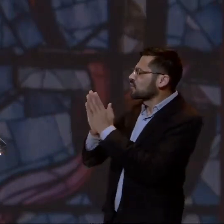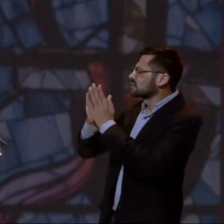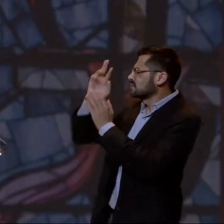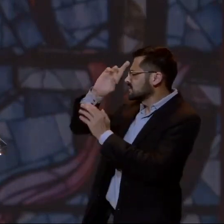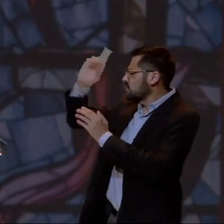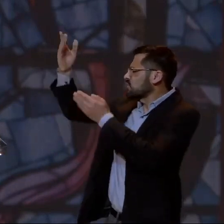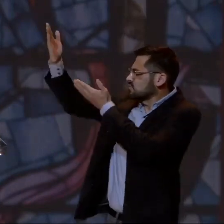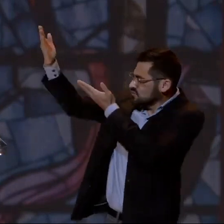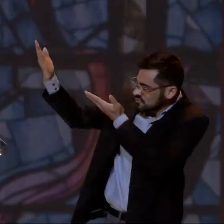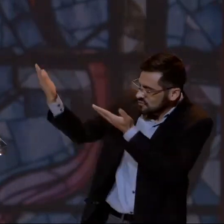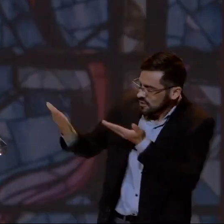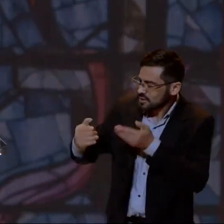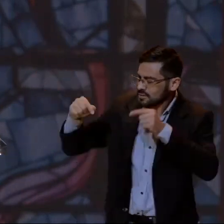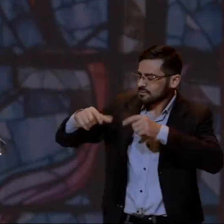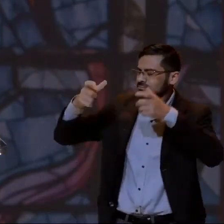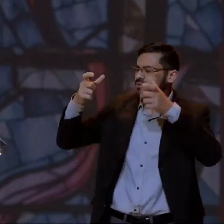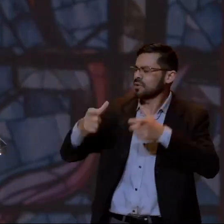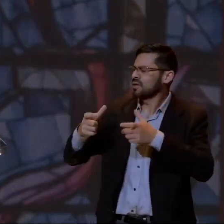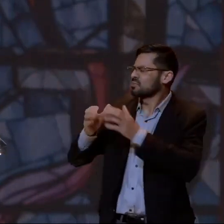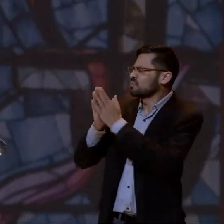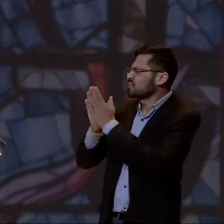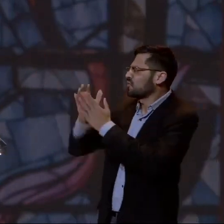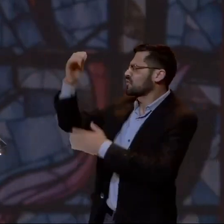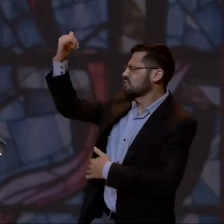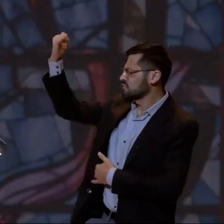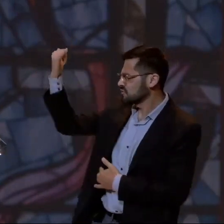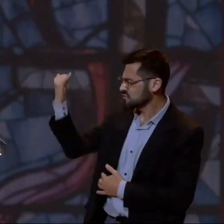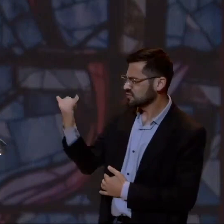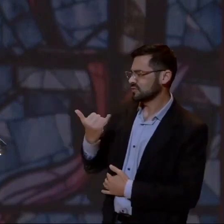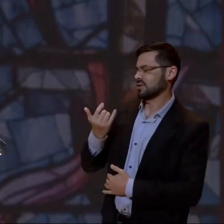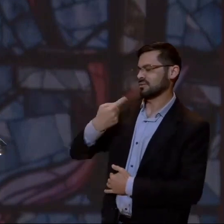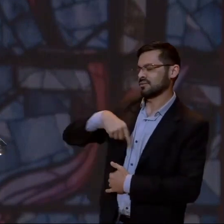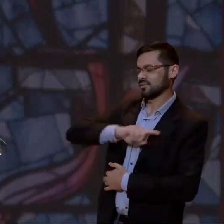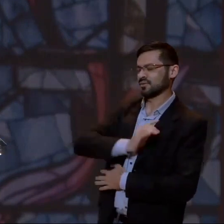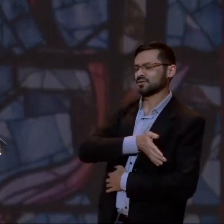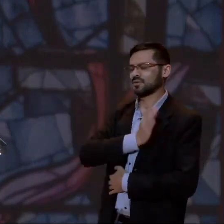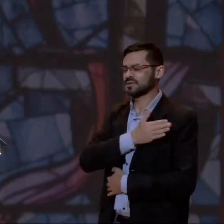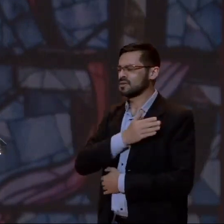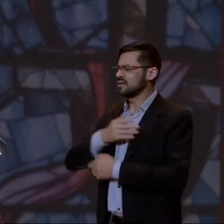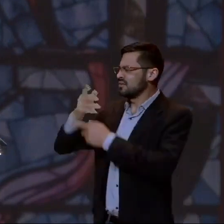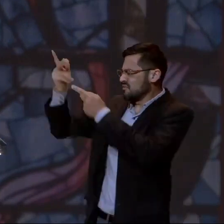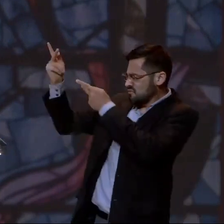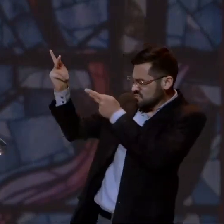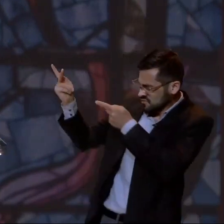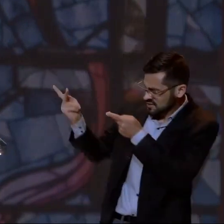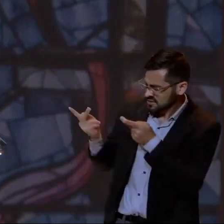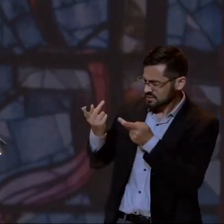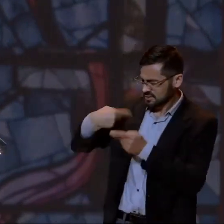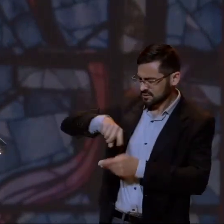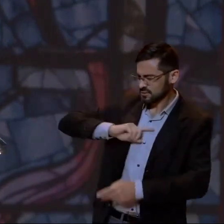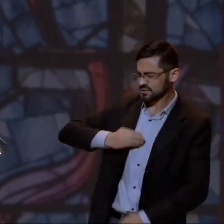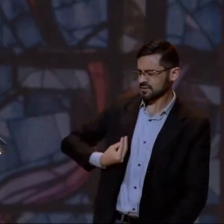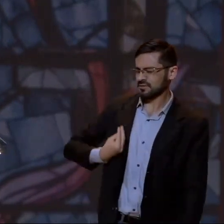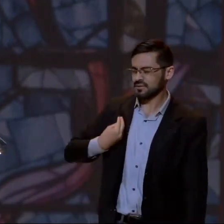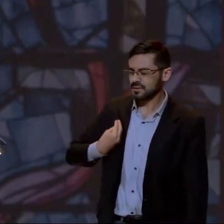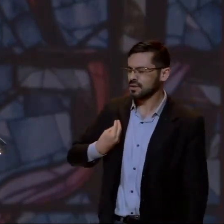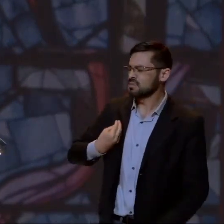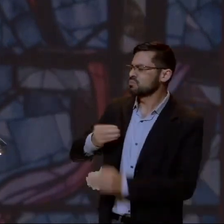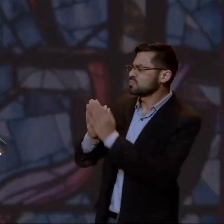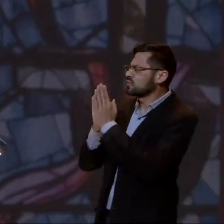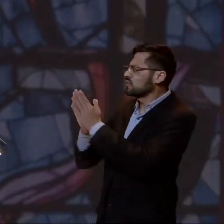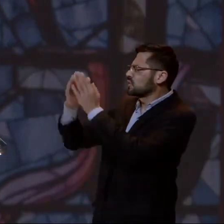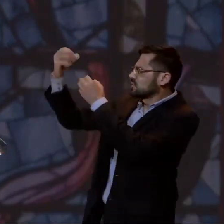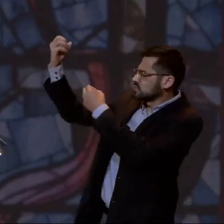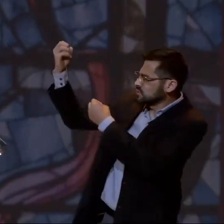sobre nós hoje, fala ao nosso coração, entra na nossa história, nos